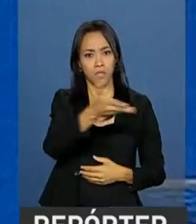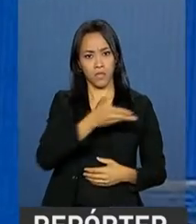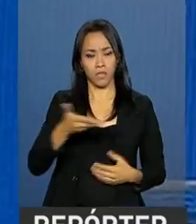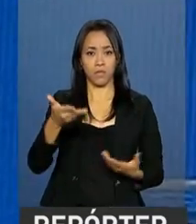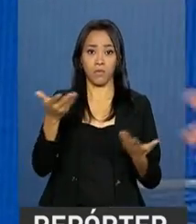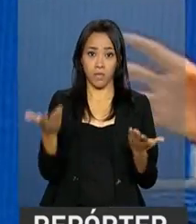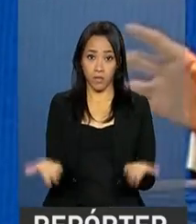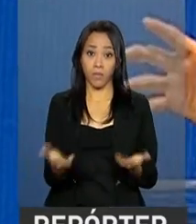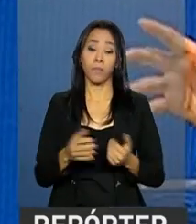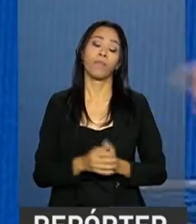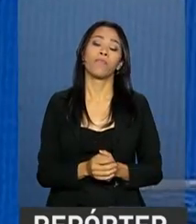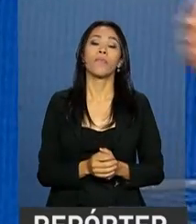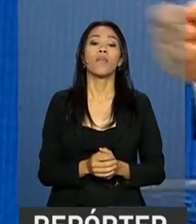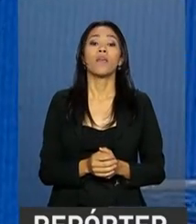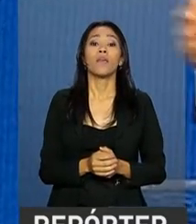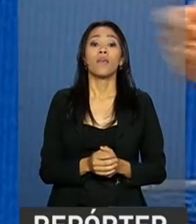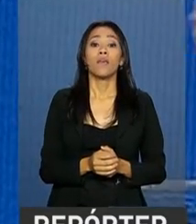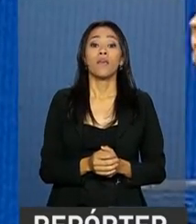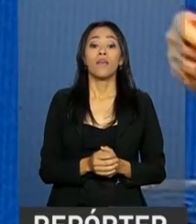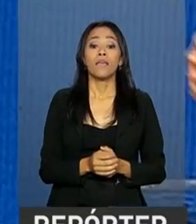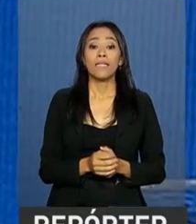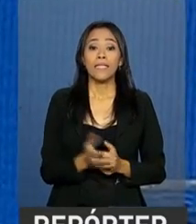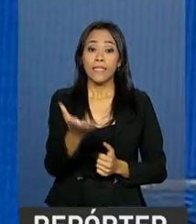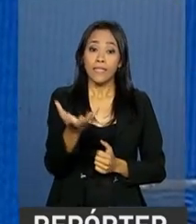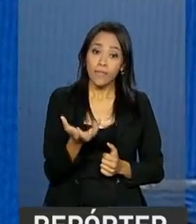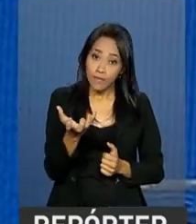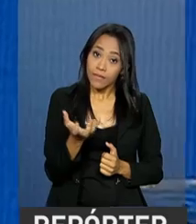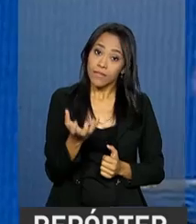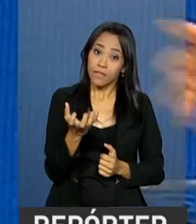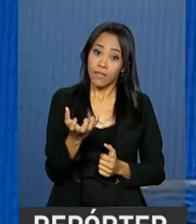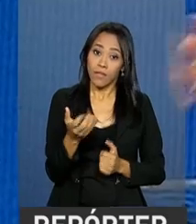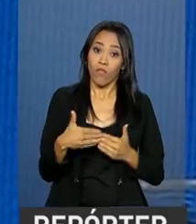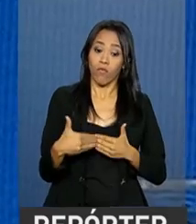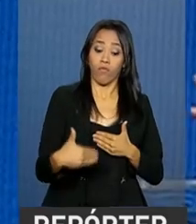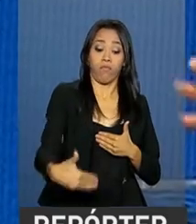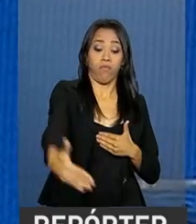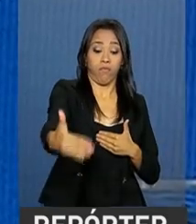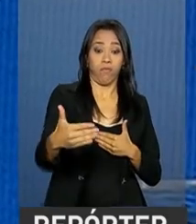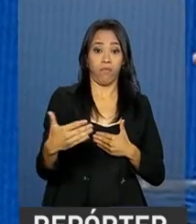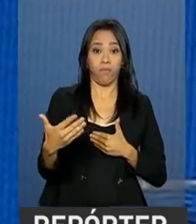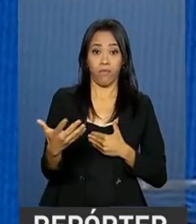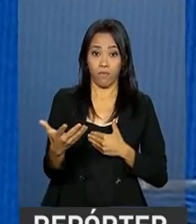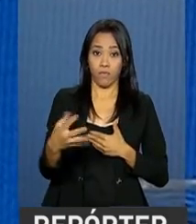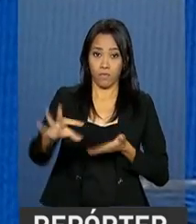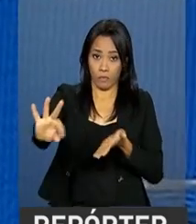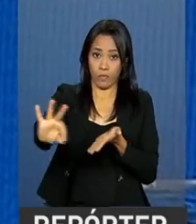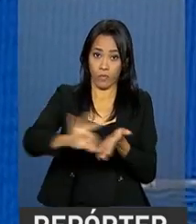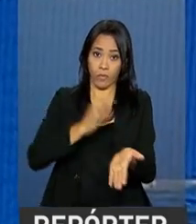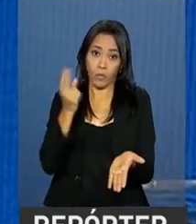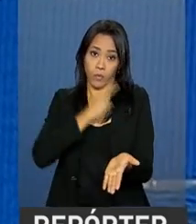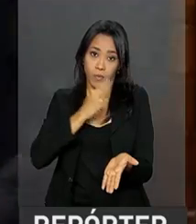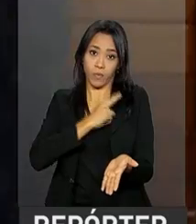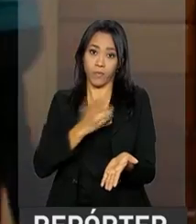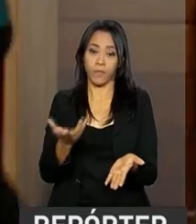hoje hoje eu quero ver viu mença se eu promul se eu sanciono nesses próximos dias muito